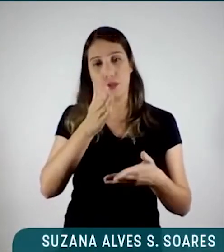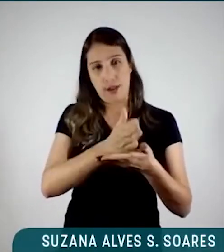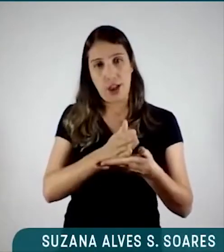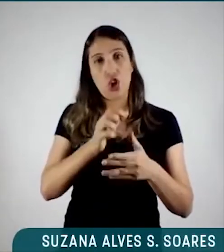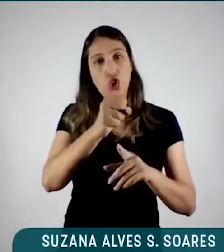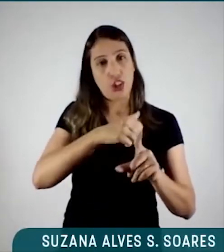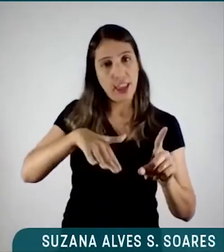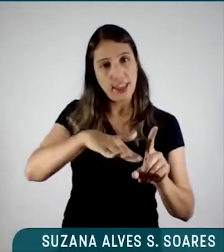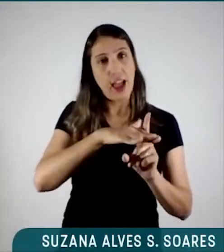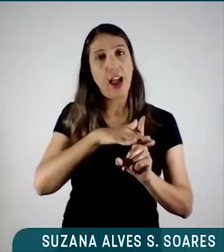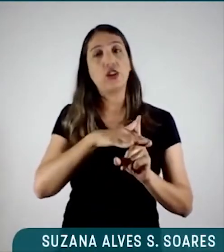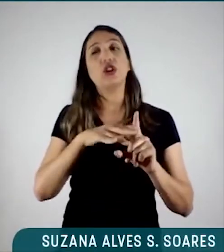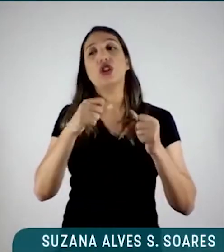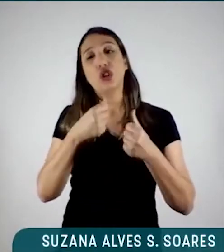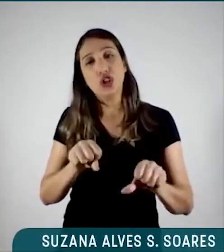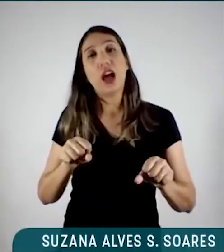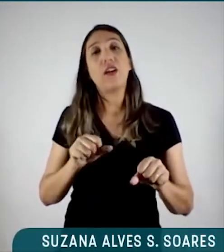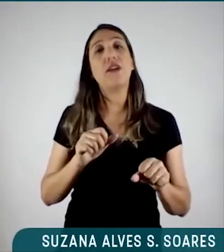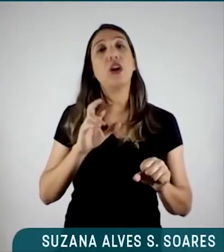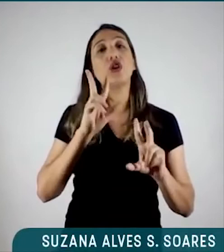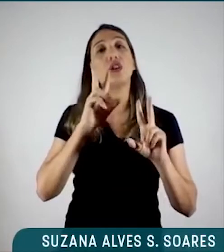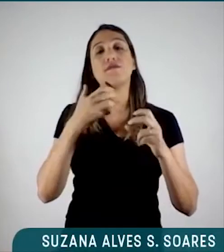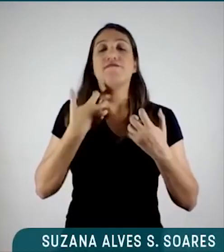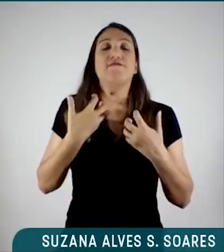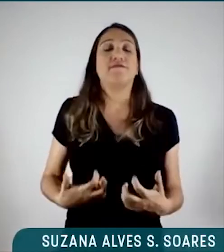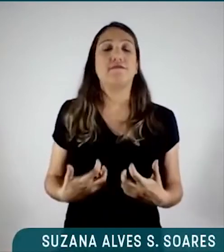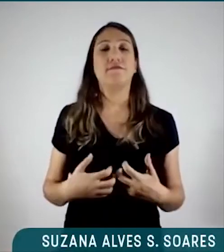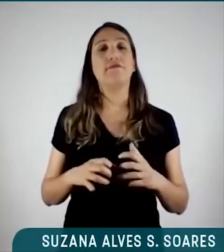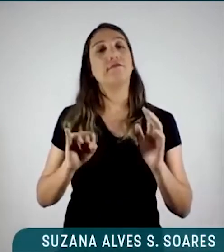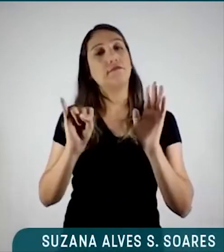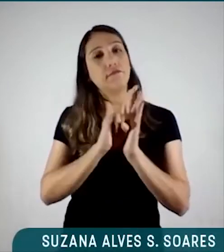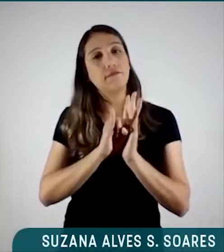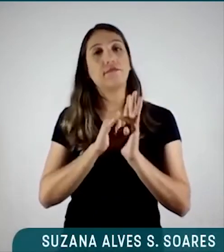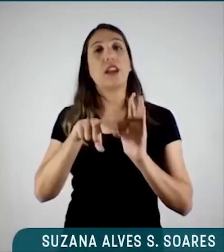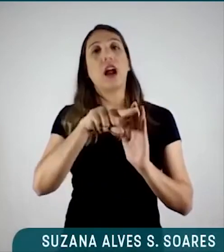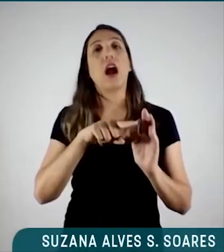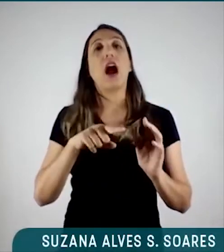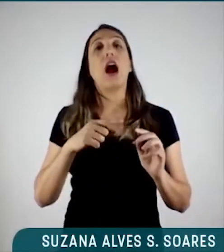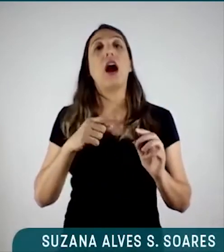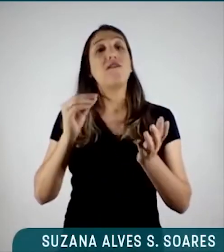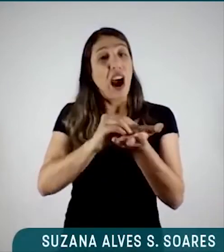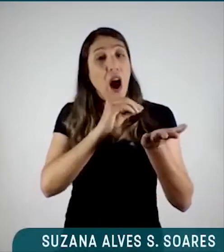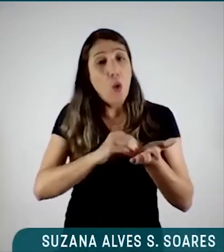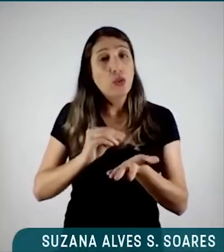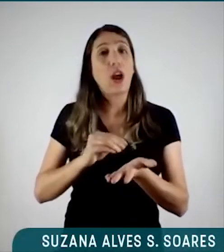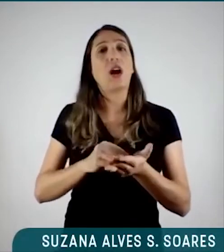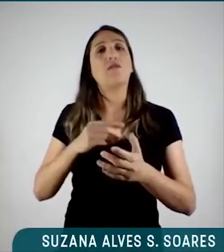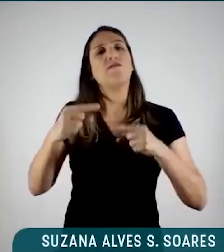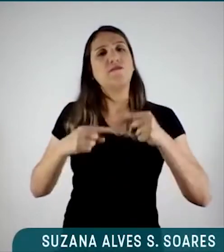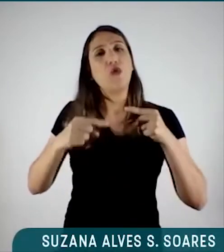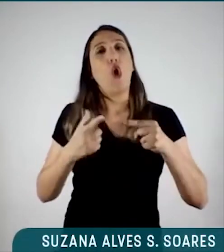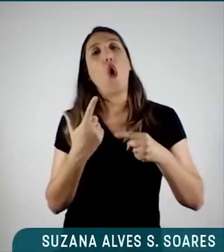saturada dessa discussão identitária e carente de uma discussão em outros aspectos. Então ele mistifica,